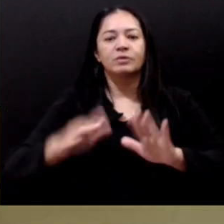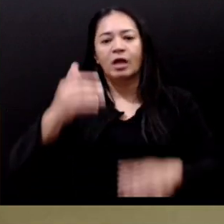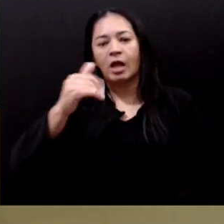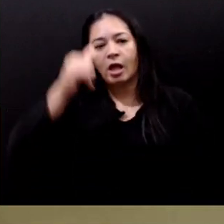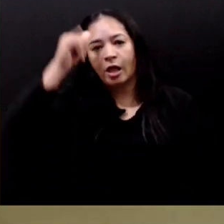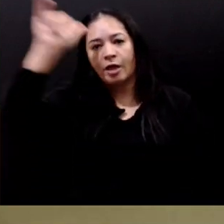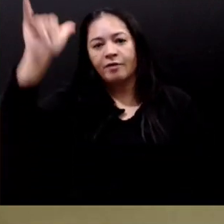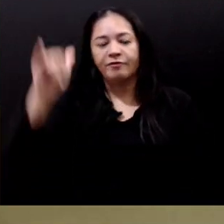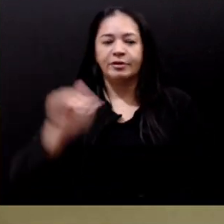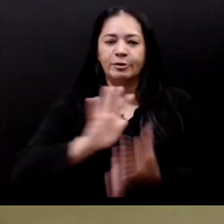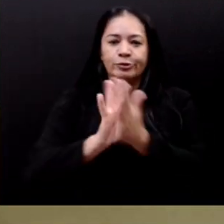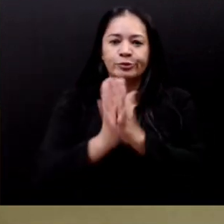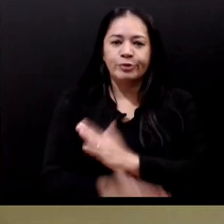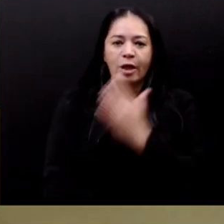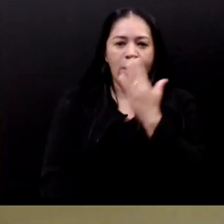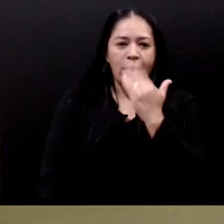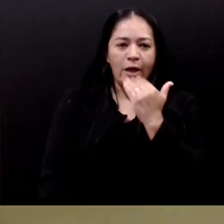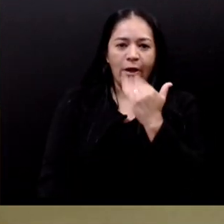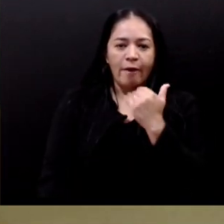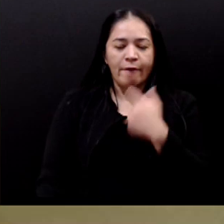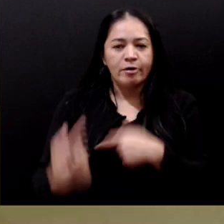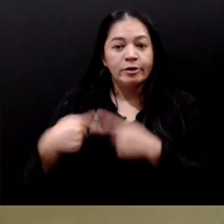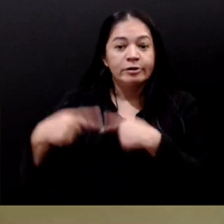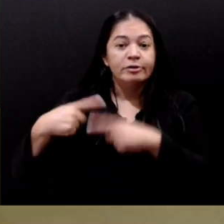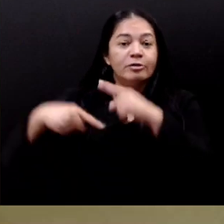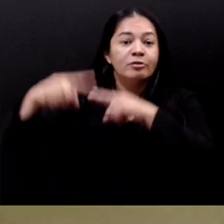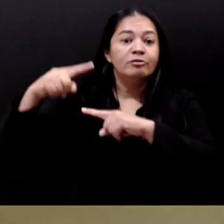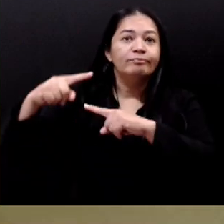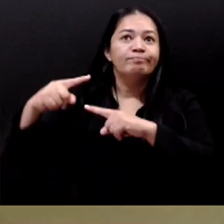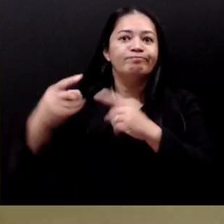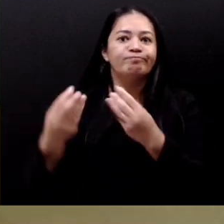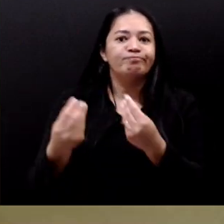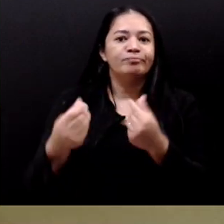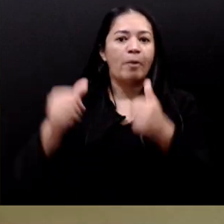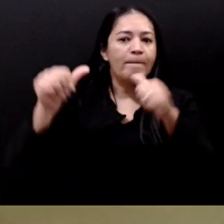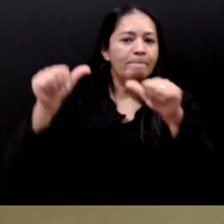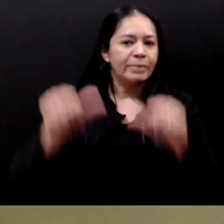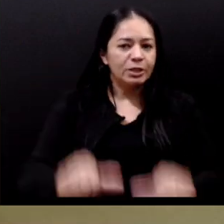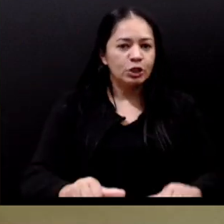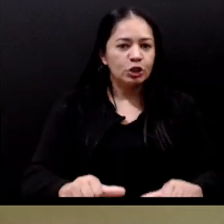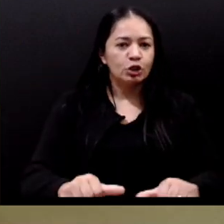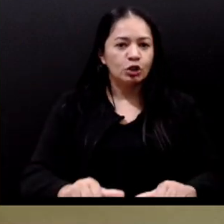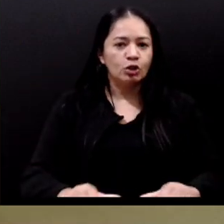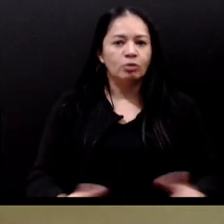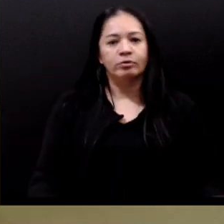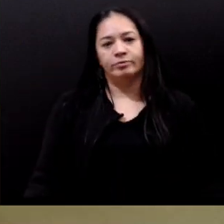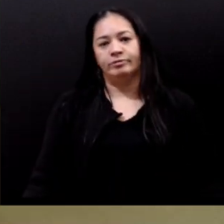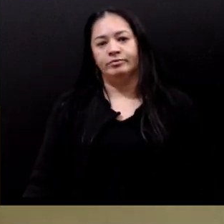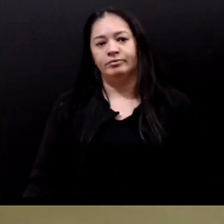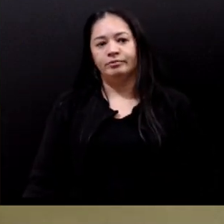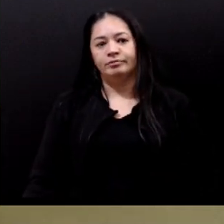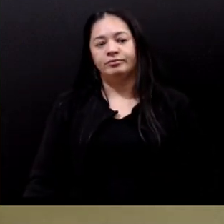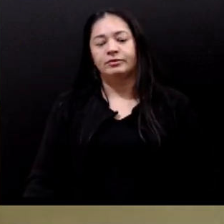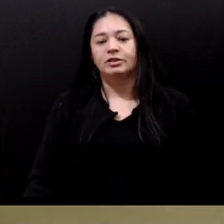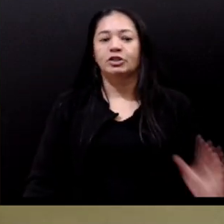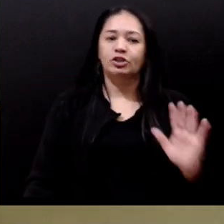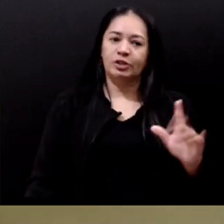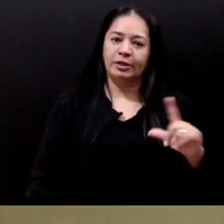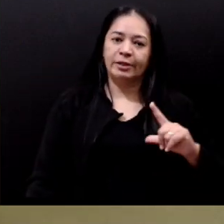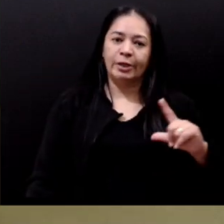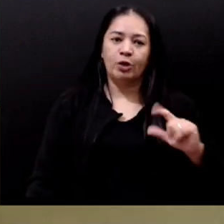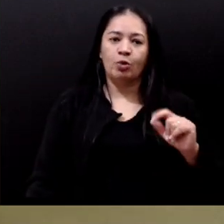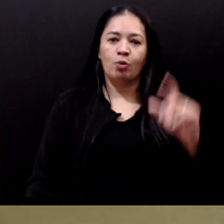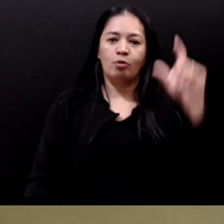e não desenvolver algo bem pior que o tal do terrorismo alimentar, que daí já vem o transtorno